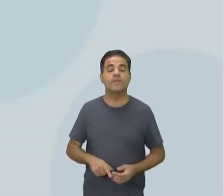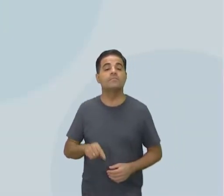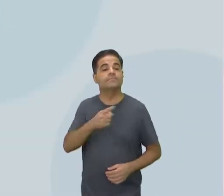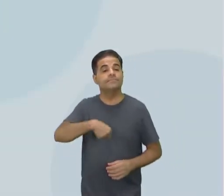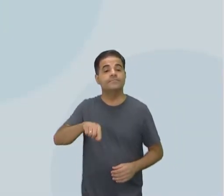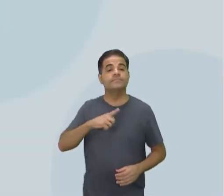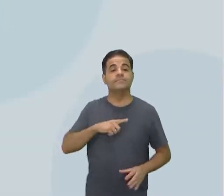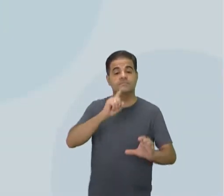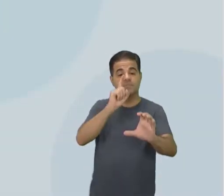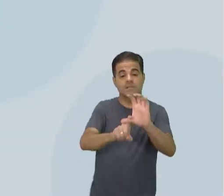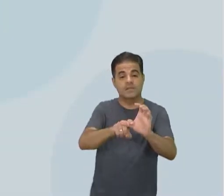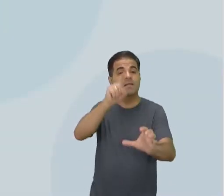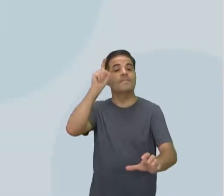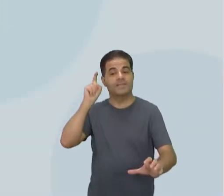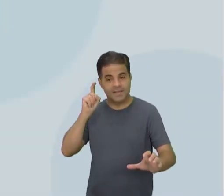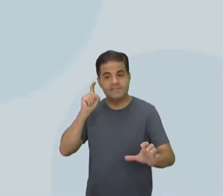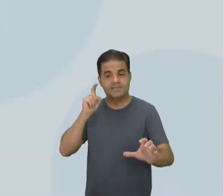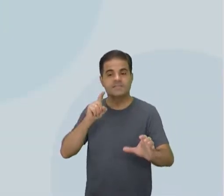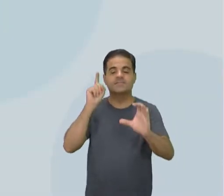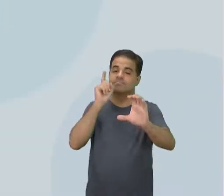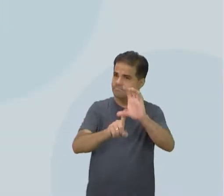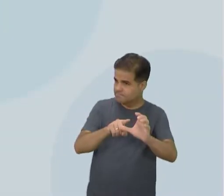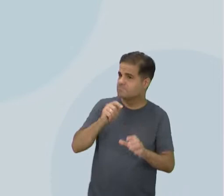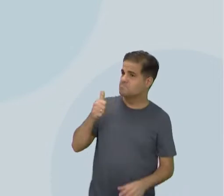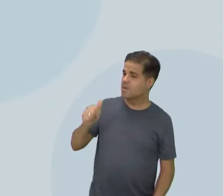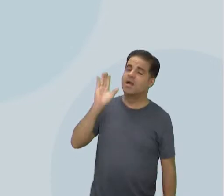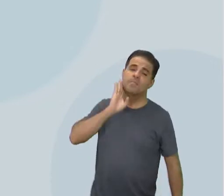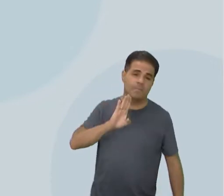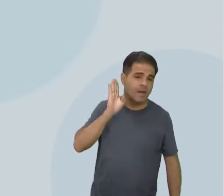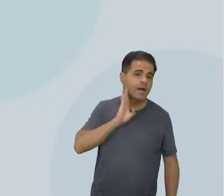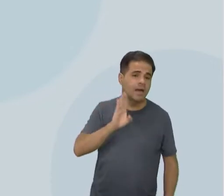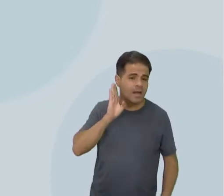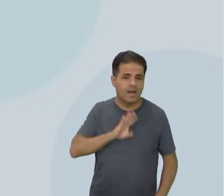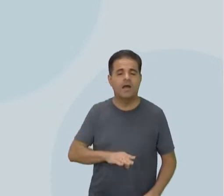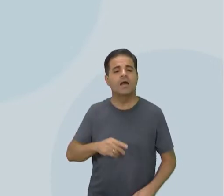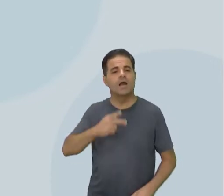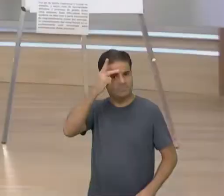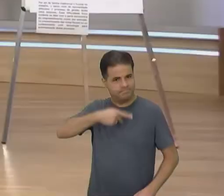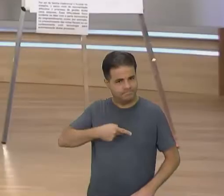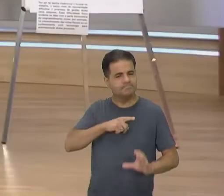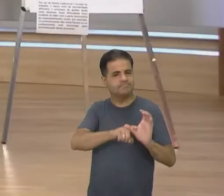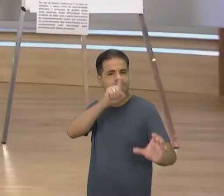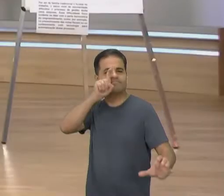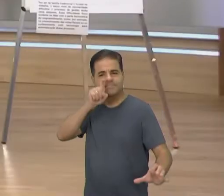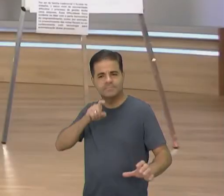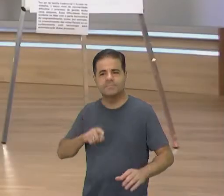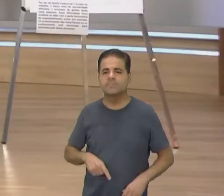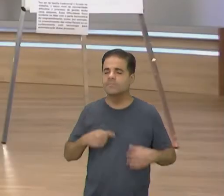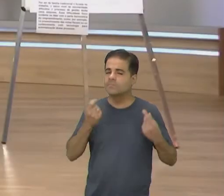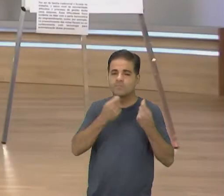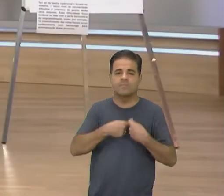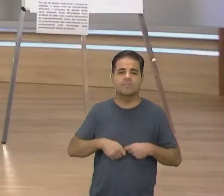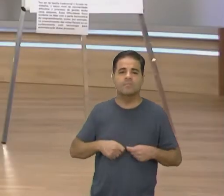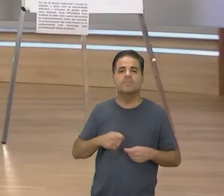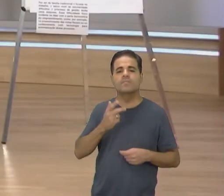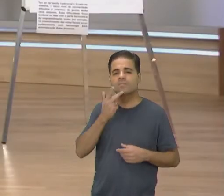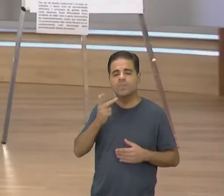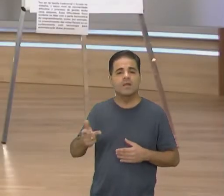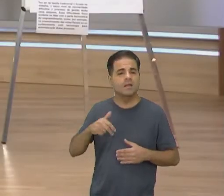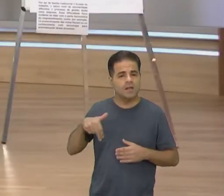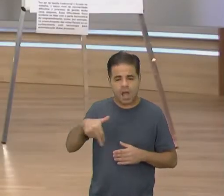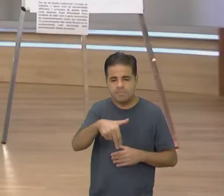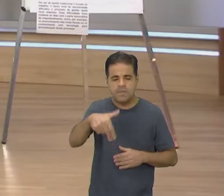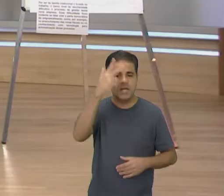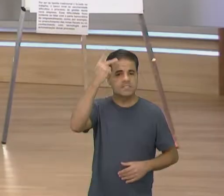Nós temos a independência. Que bacana. Ele é autônomo, né? Exato, ele precisa caminhar com as próprias pernas, né?